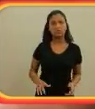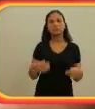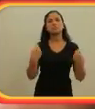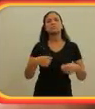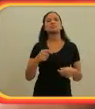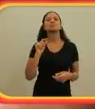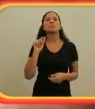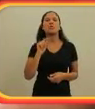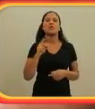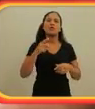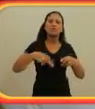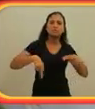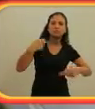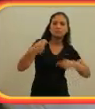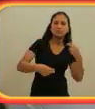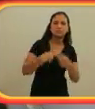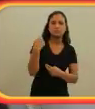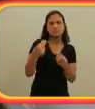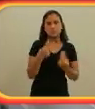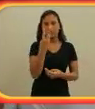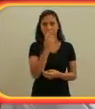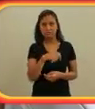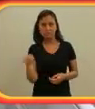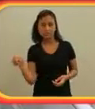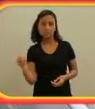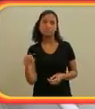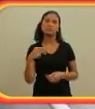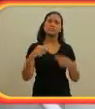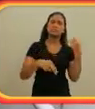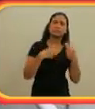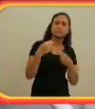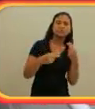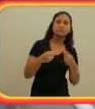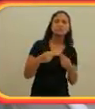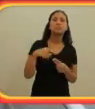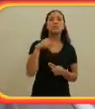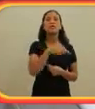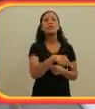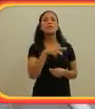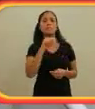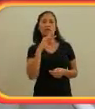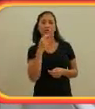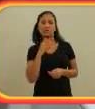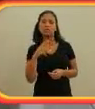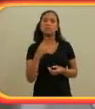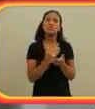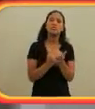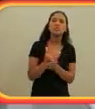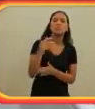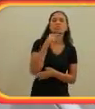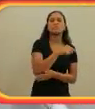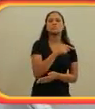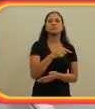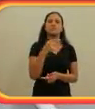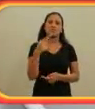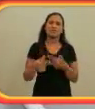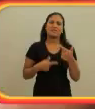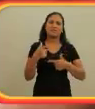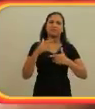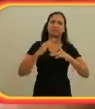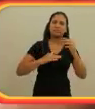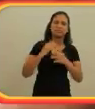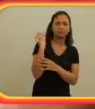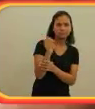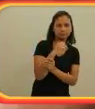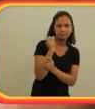algumas cirurgias corretivas. Com 1 ano e 3 meses, ele foi submetido a uma cirurgia complementar.